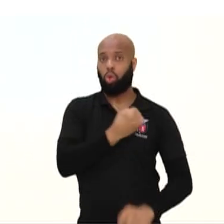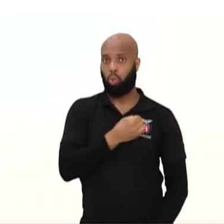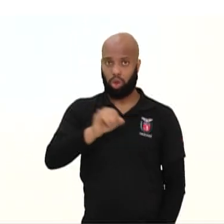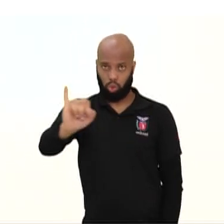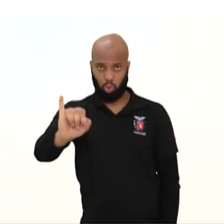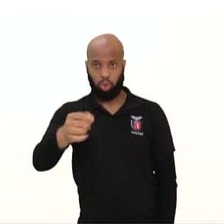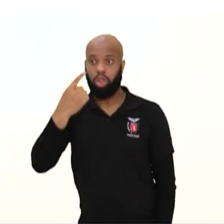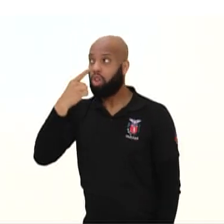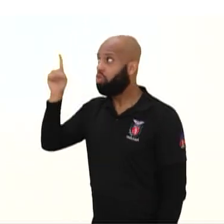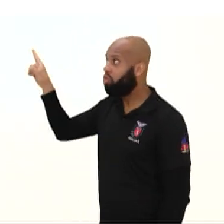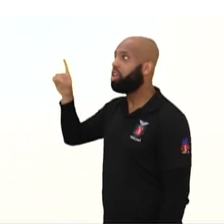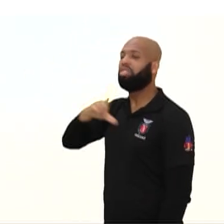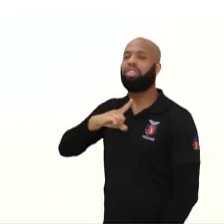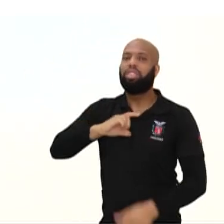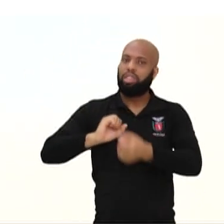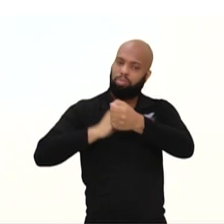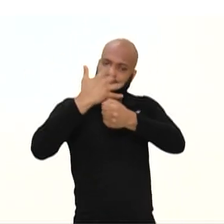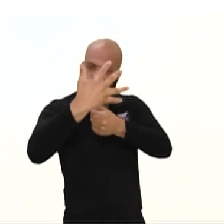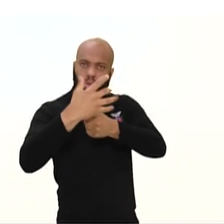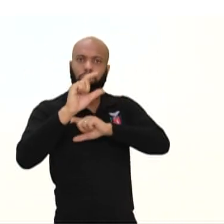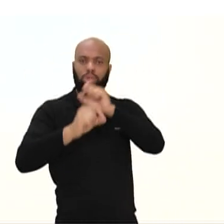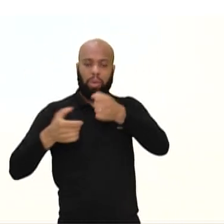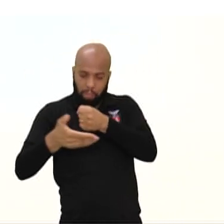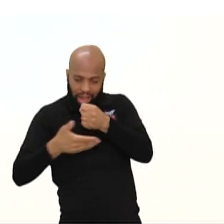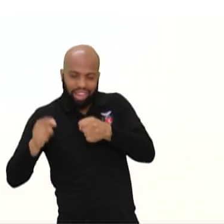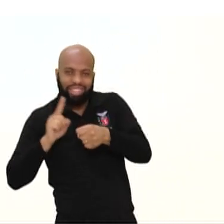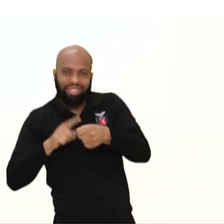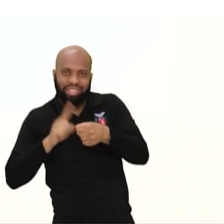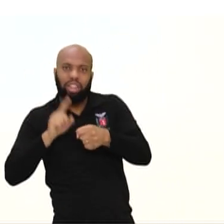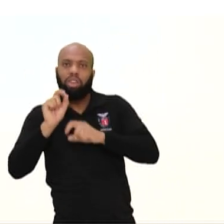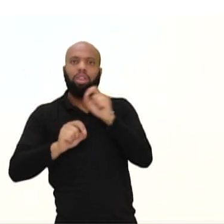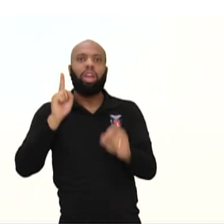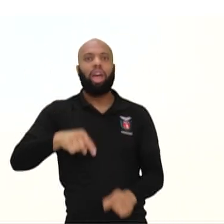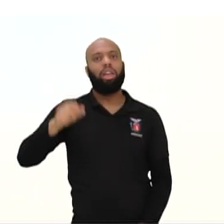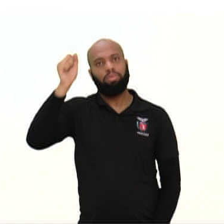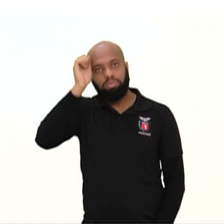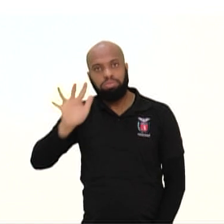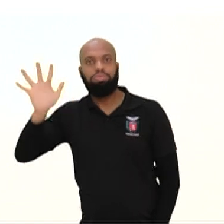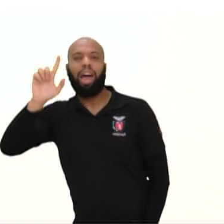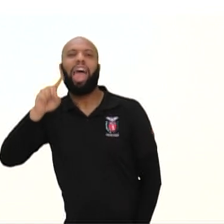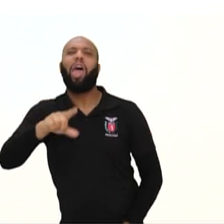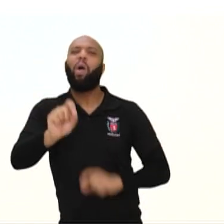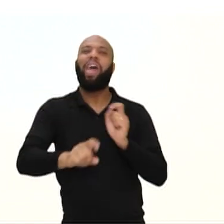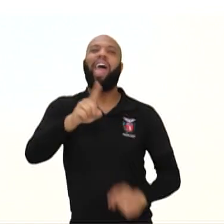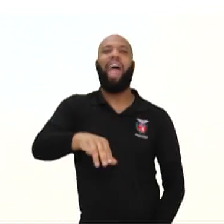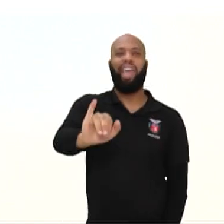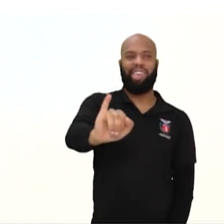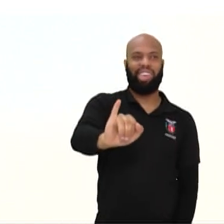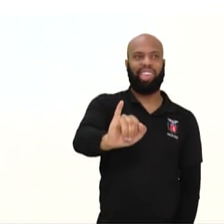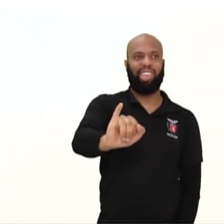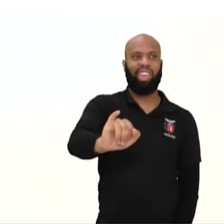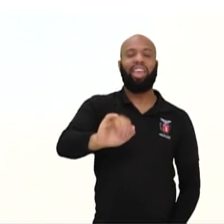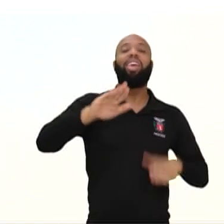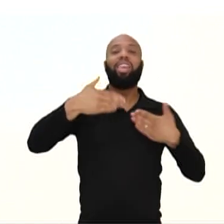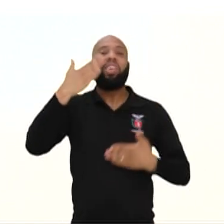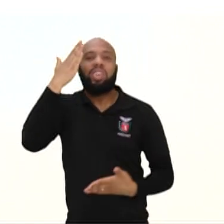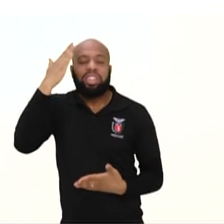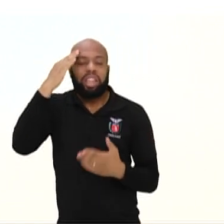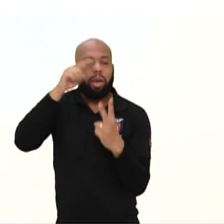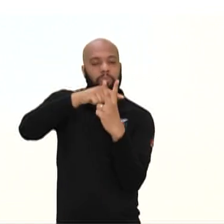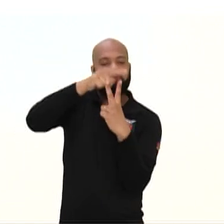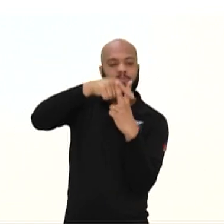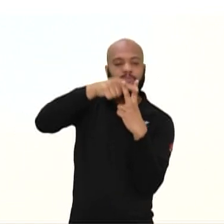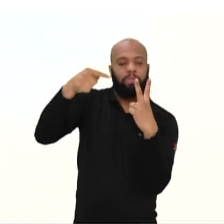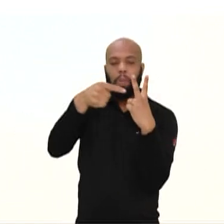temos aqui a potência em que a base é a unidade imaginária. Então, a unidade imaginária a gente sabe que ao